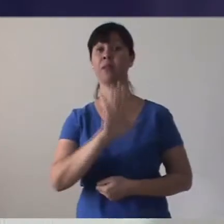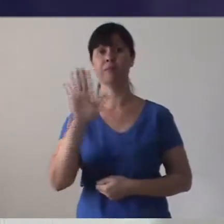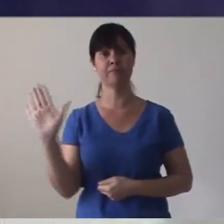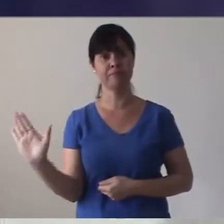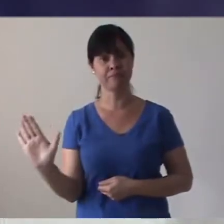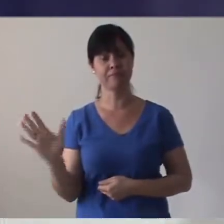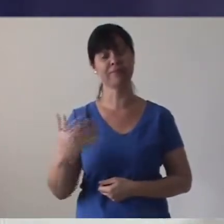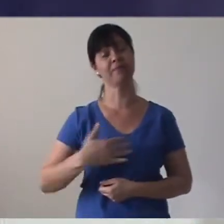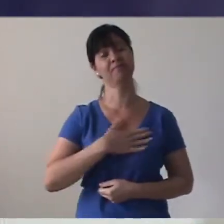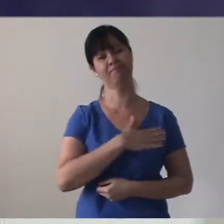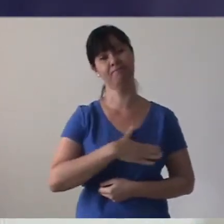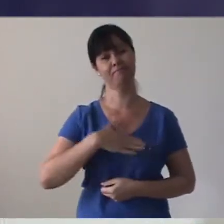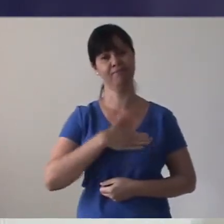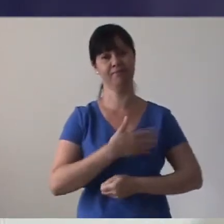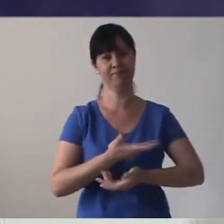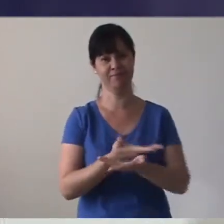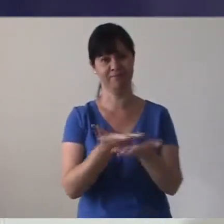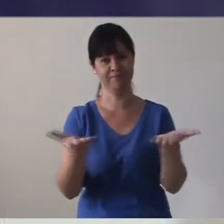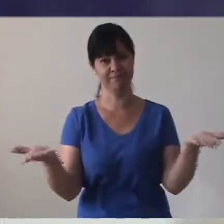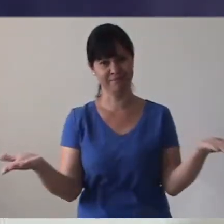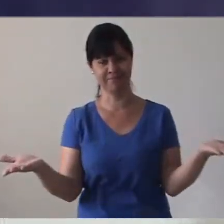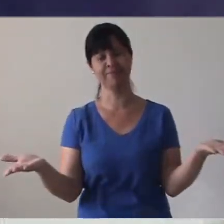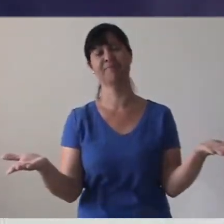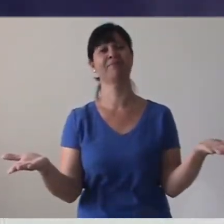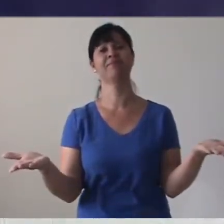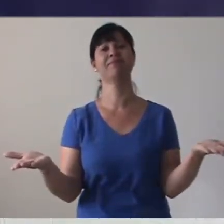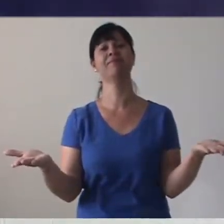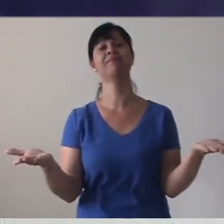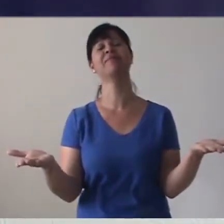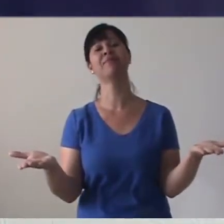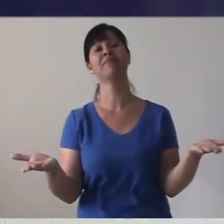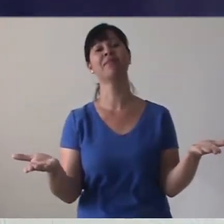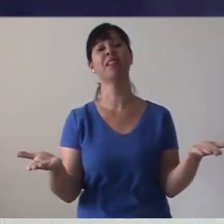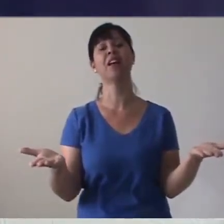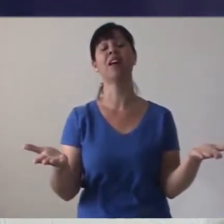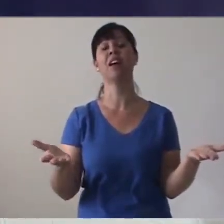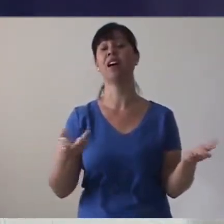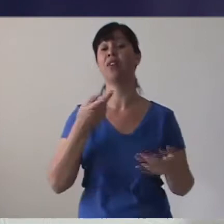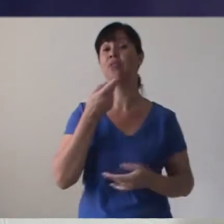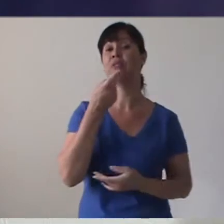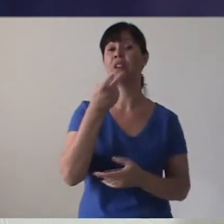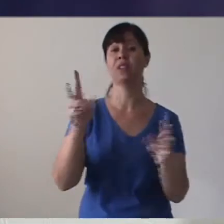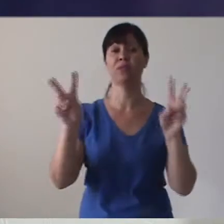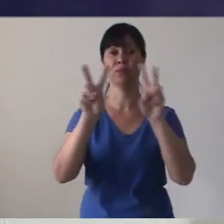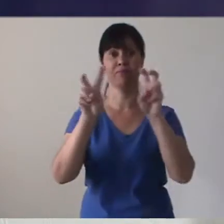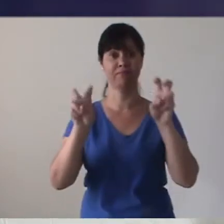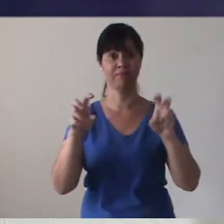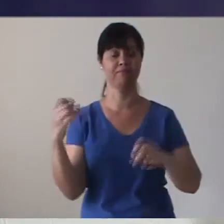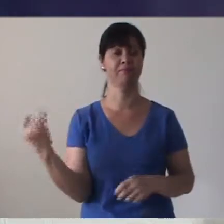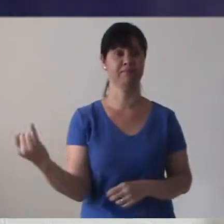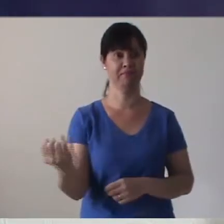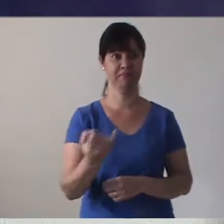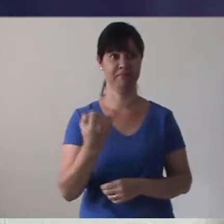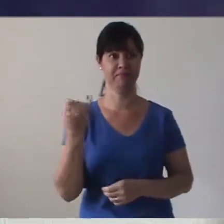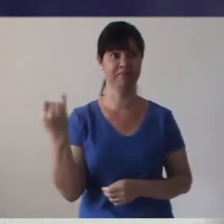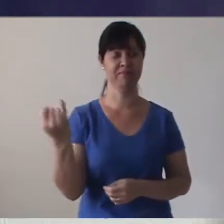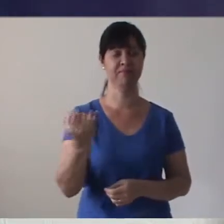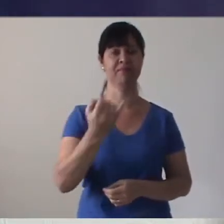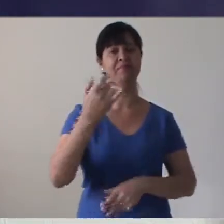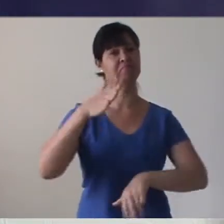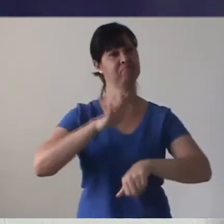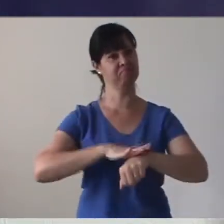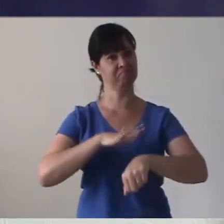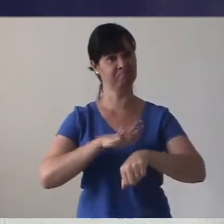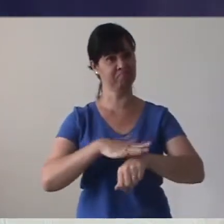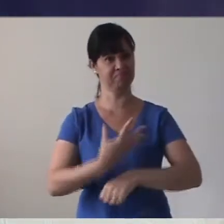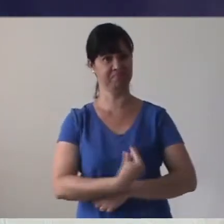Olá, é um prazer estar aqui com vocês, falando sobre um tema tão importante nesse